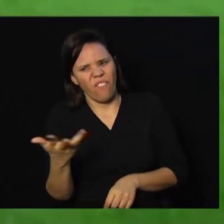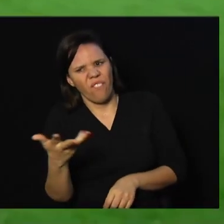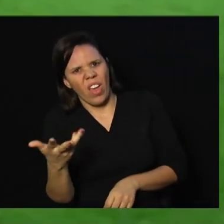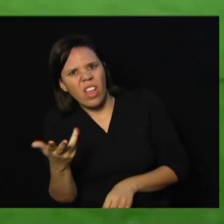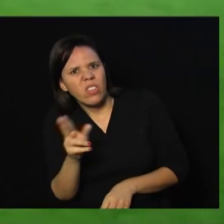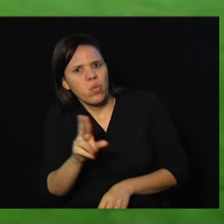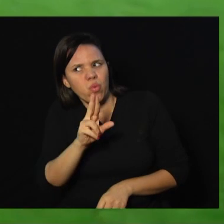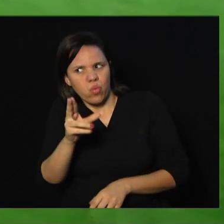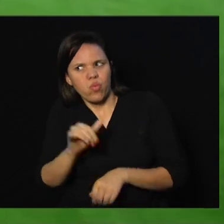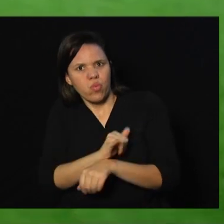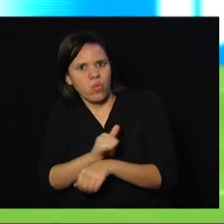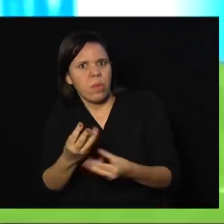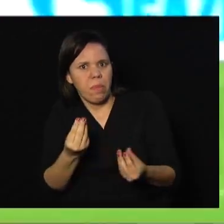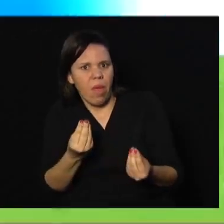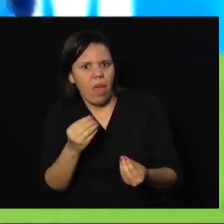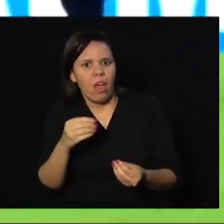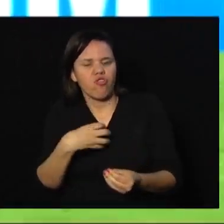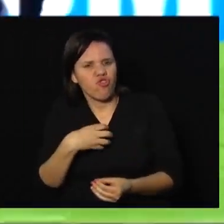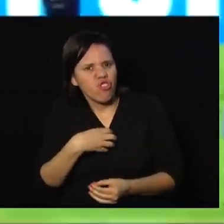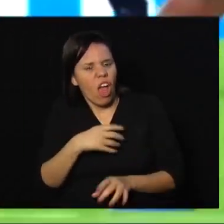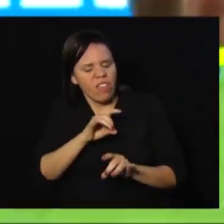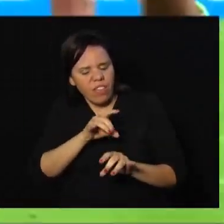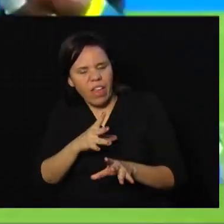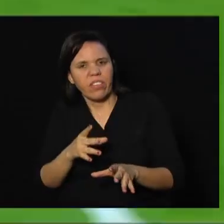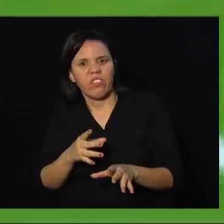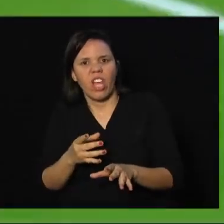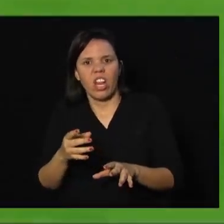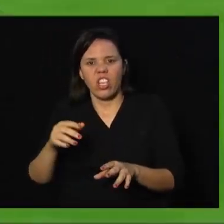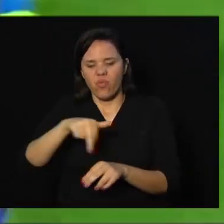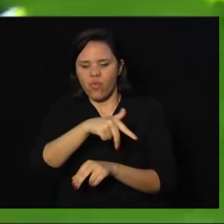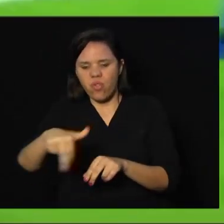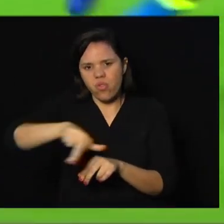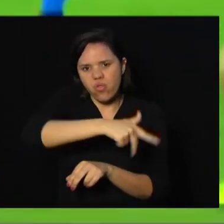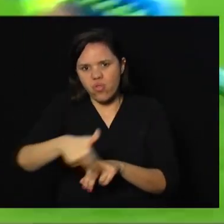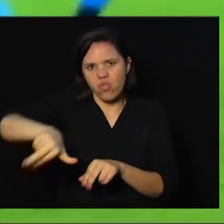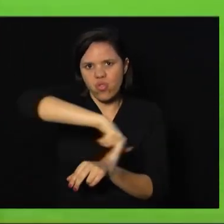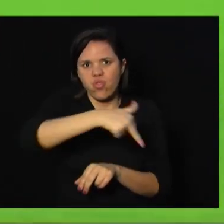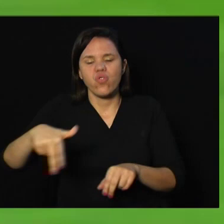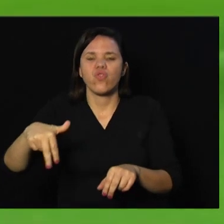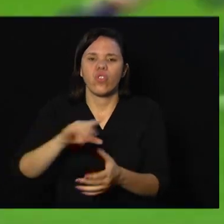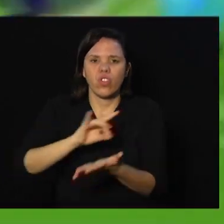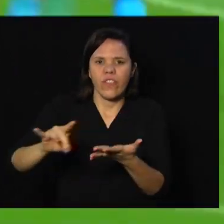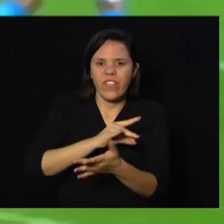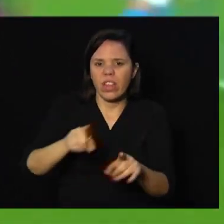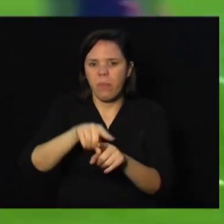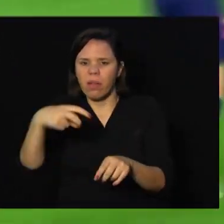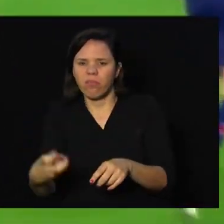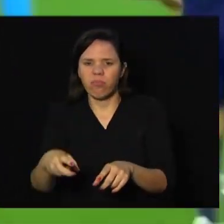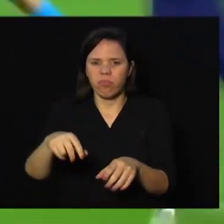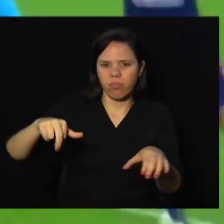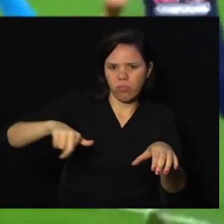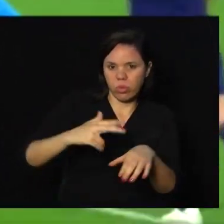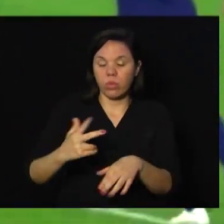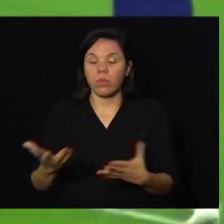dele e essa forma dele jogar, de se esquivar do adversário, de cair, de cavar falta, cavar pênalti, entendeu? É lógico